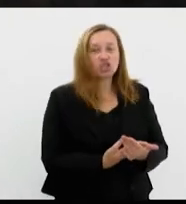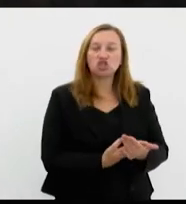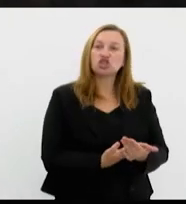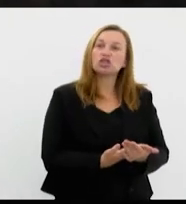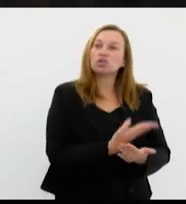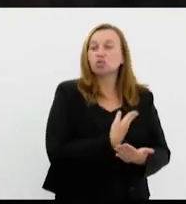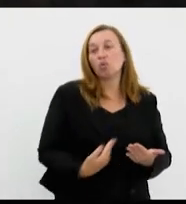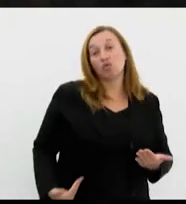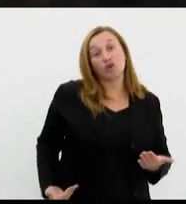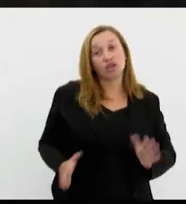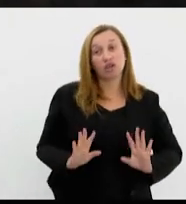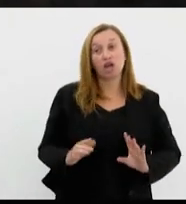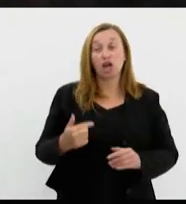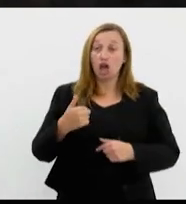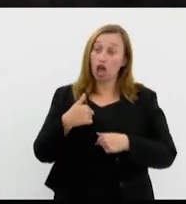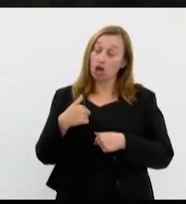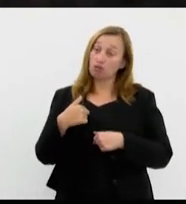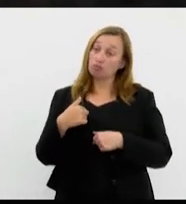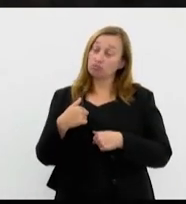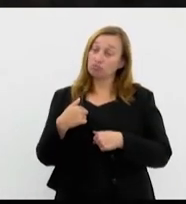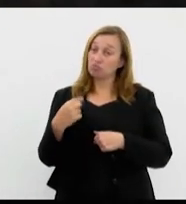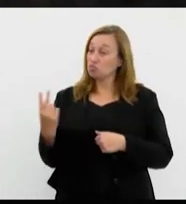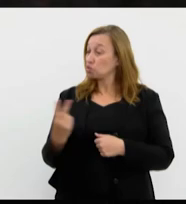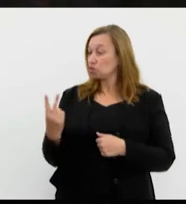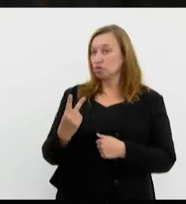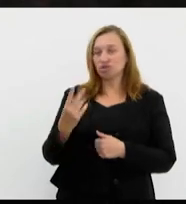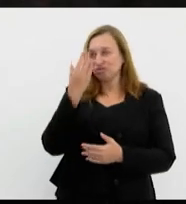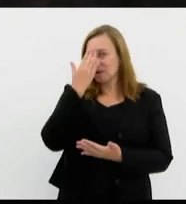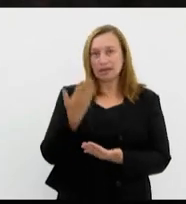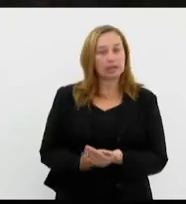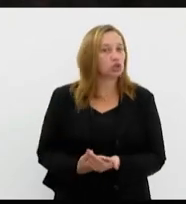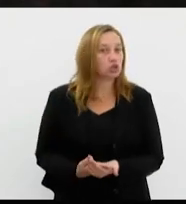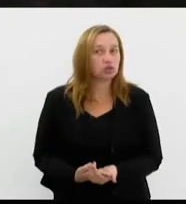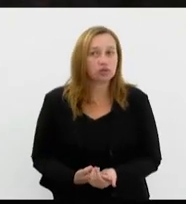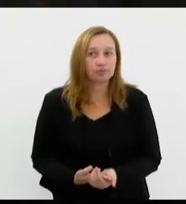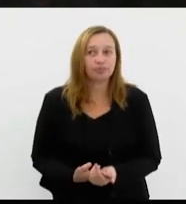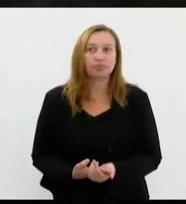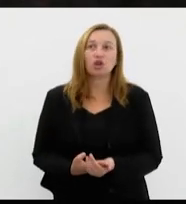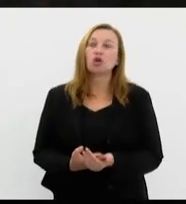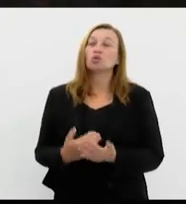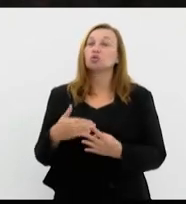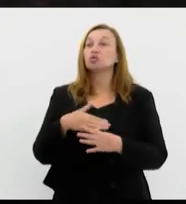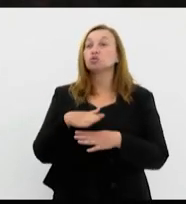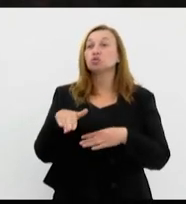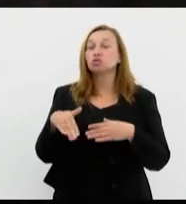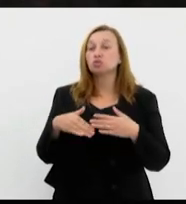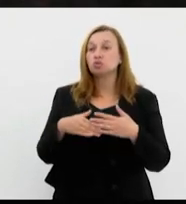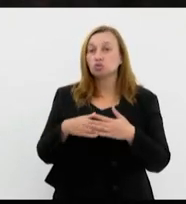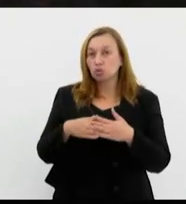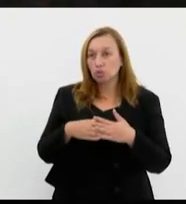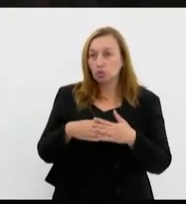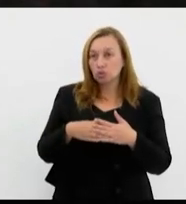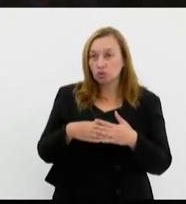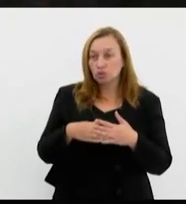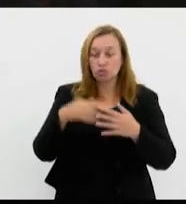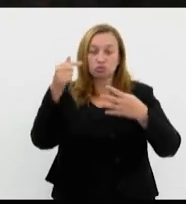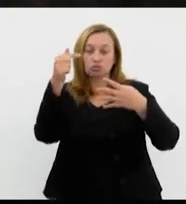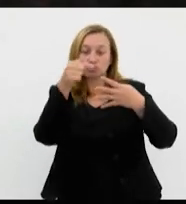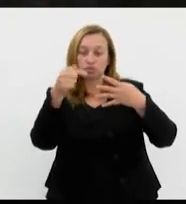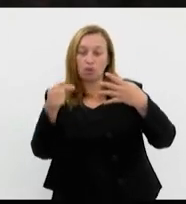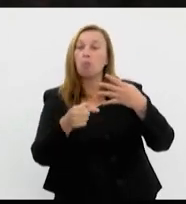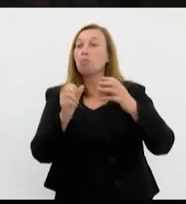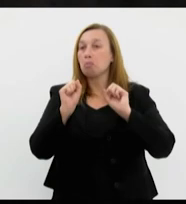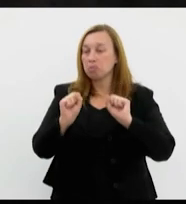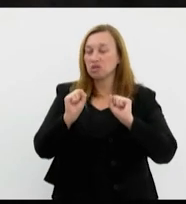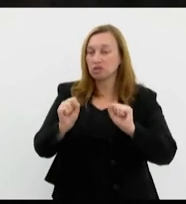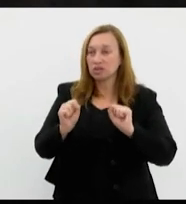que eu adoto, não acredito nos dois. Todas as hipóteses são possíveis.